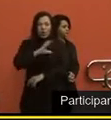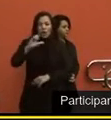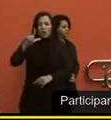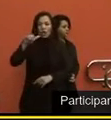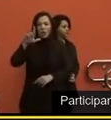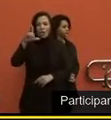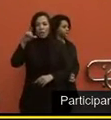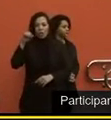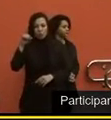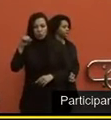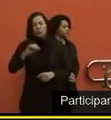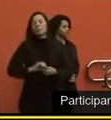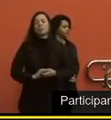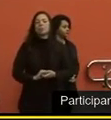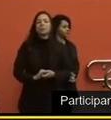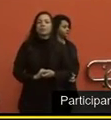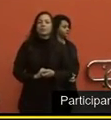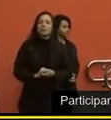Viana.